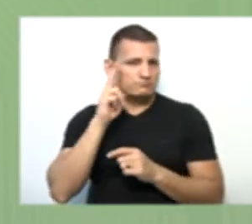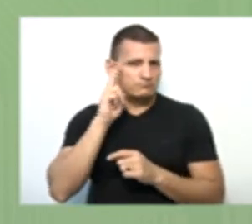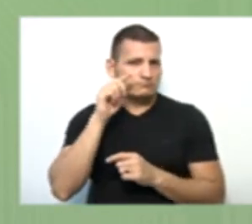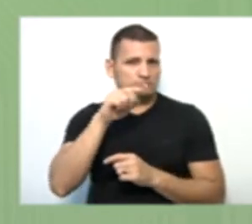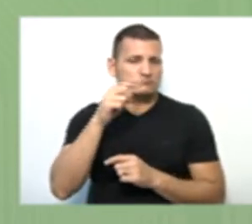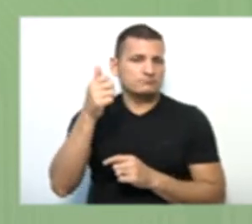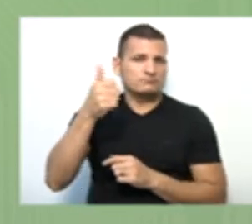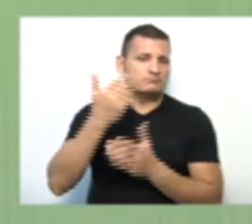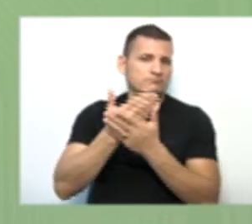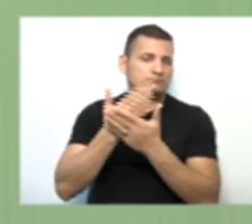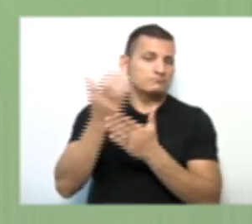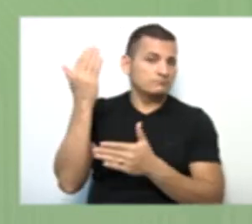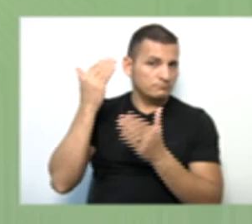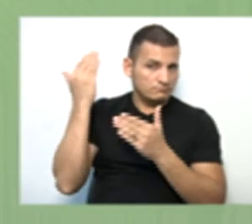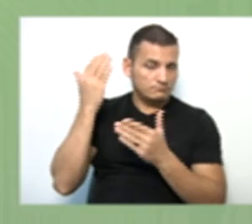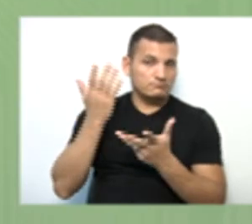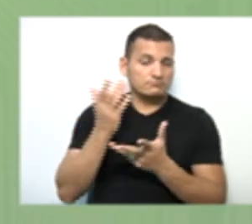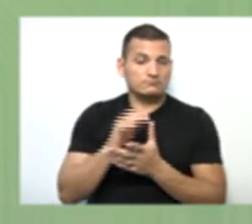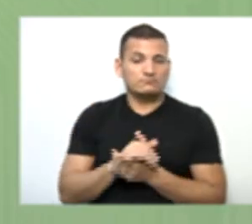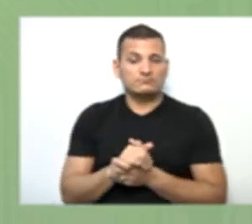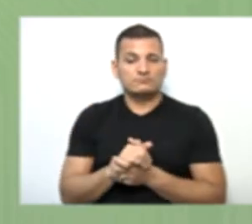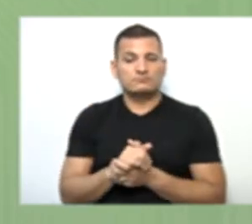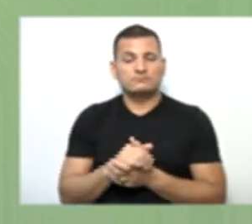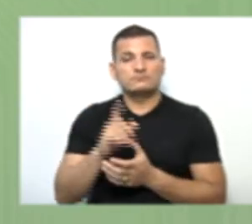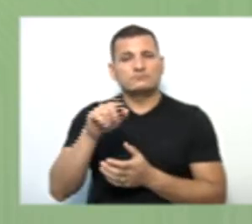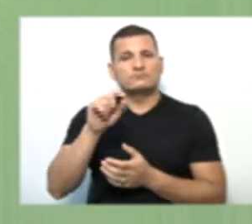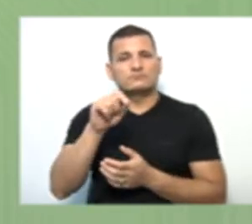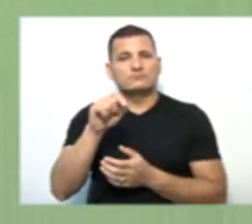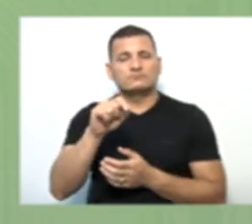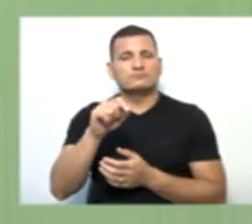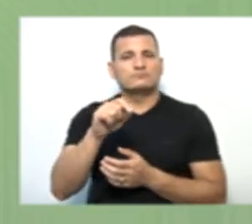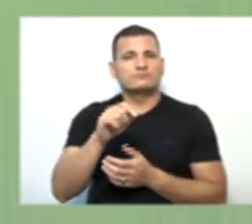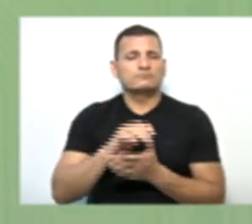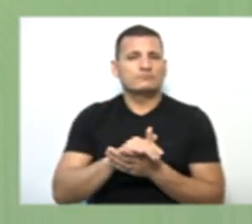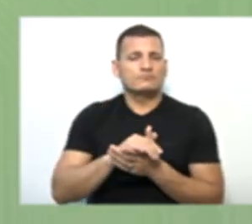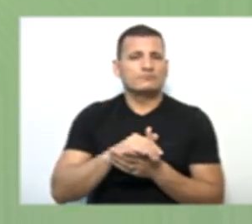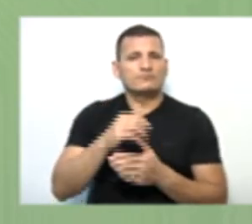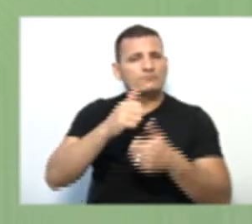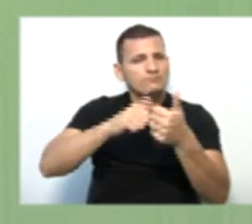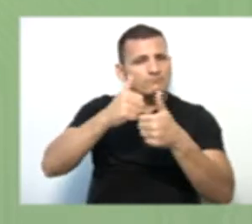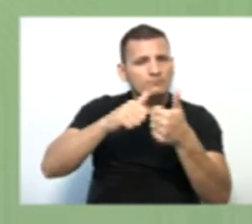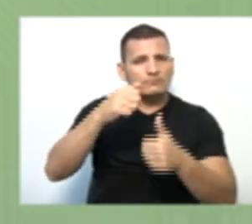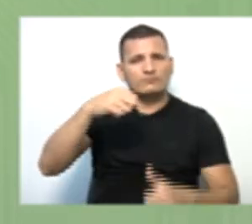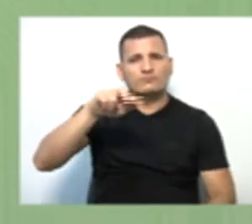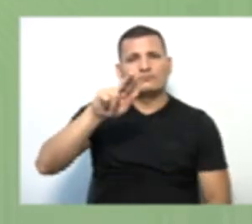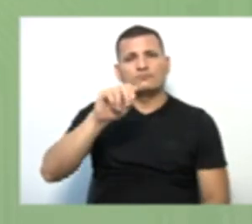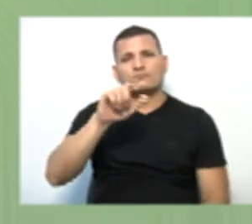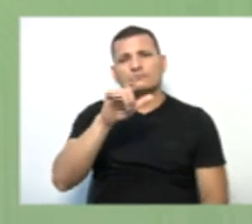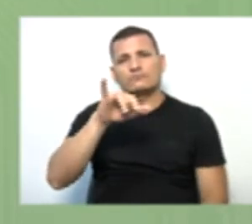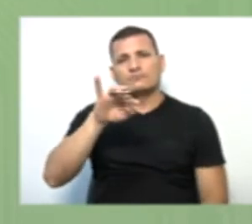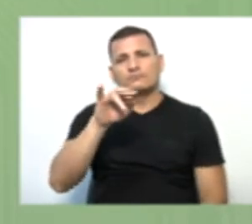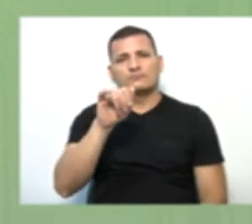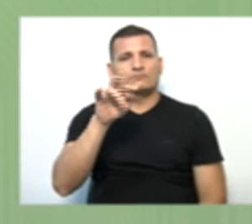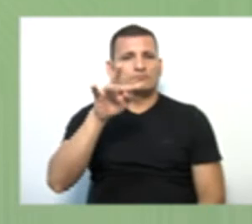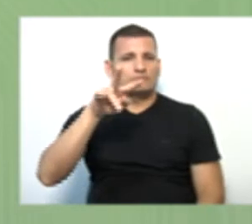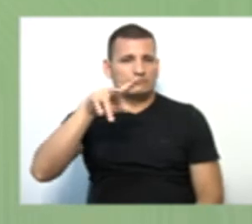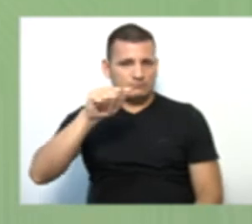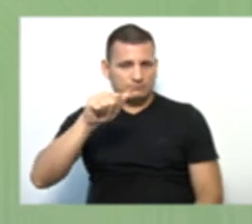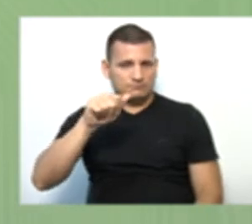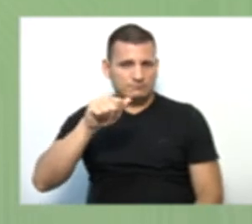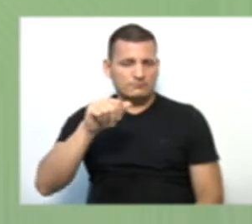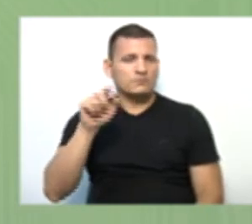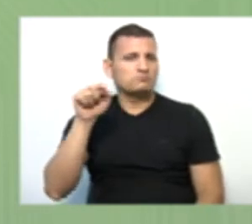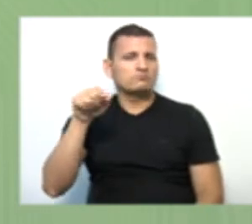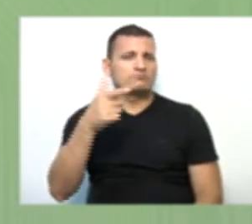aula, aluno? Essa é a parte qualitativa da conta, ou seja, é o nome da conta. E o que é esses 20